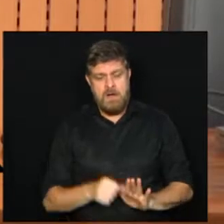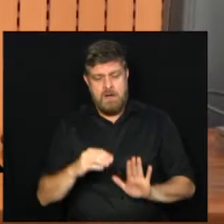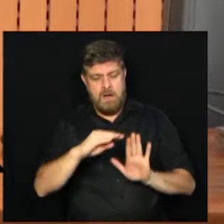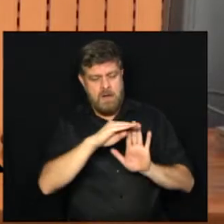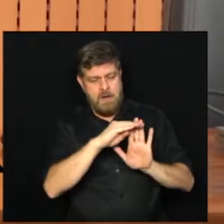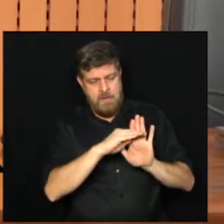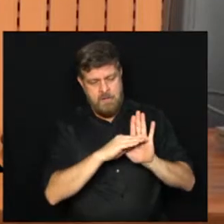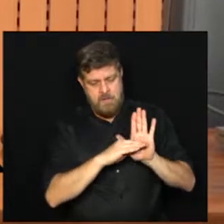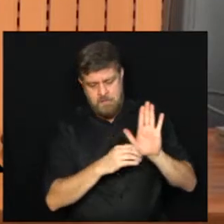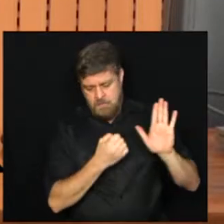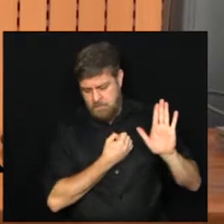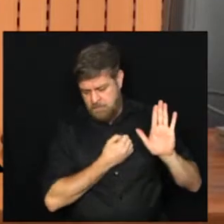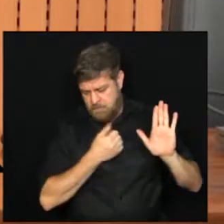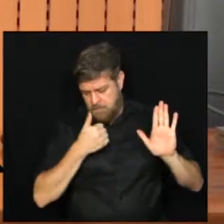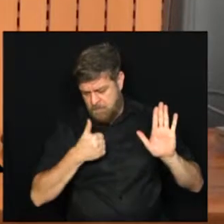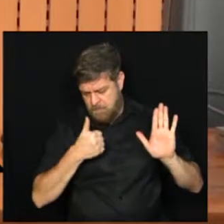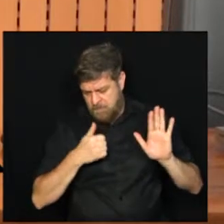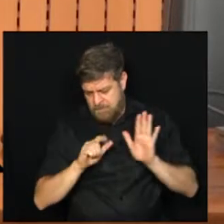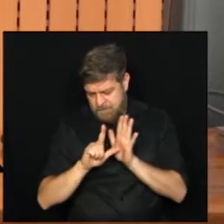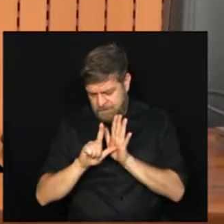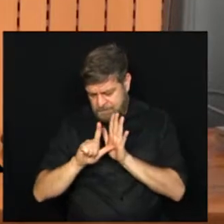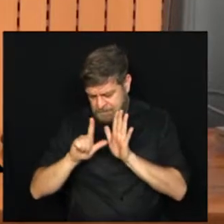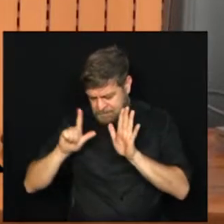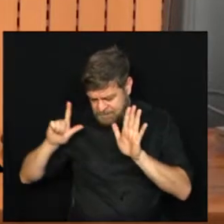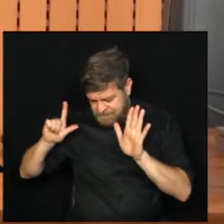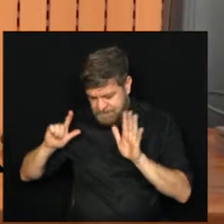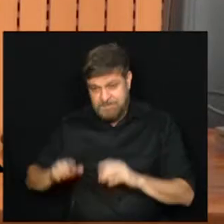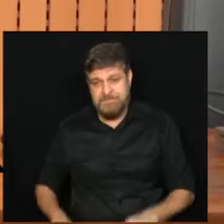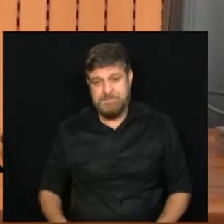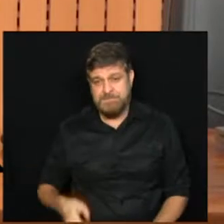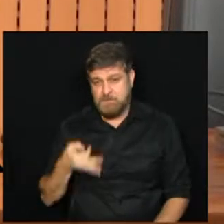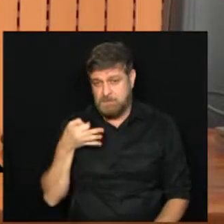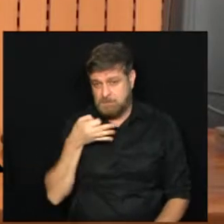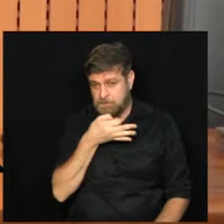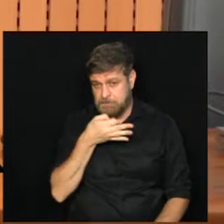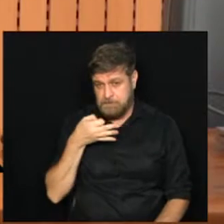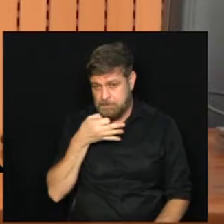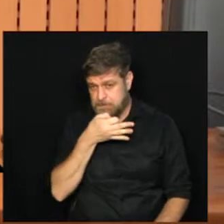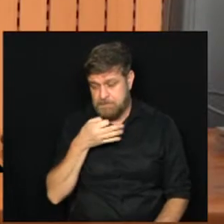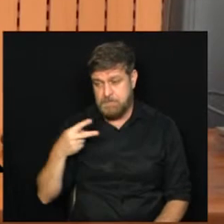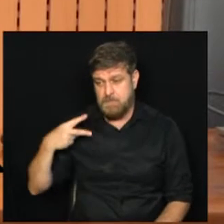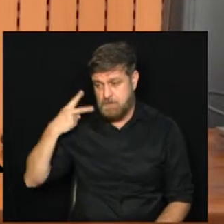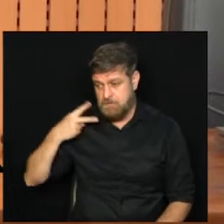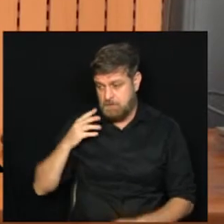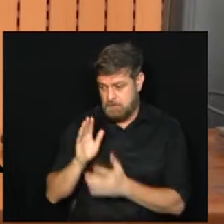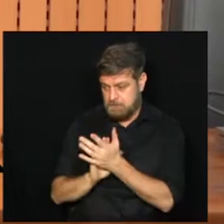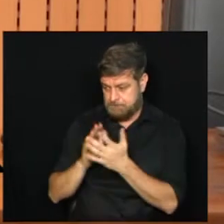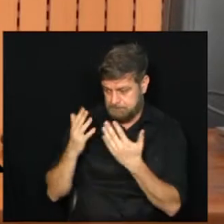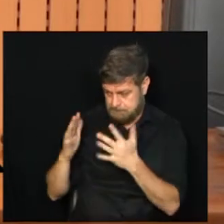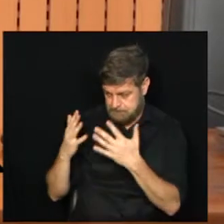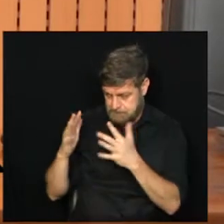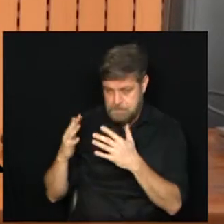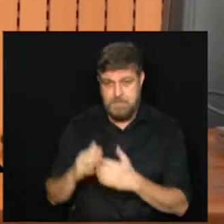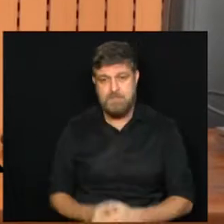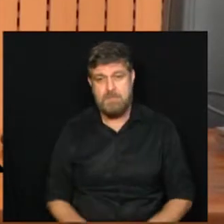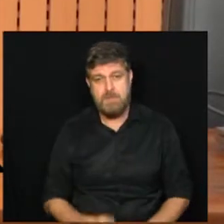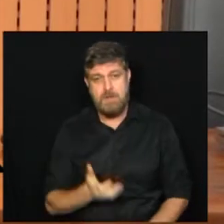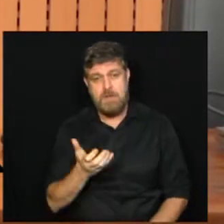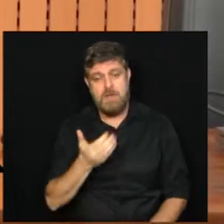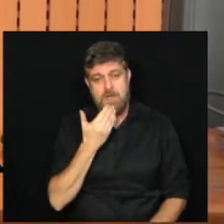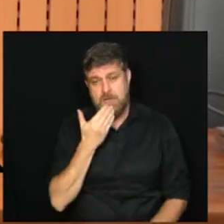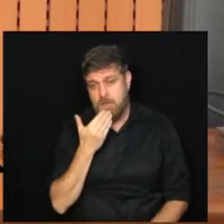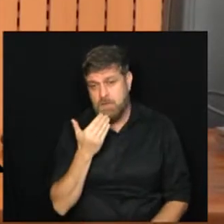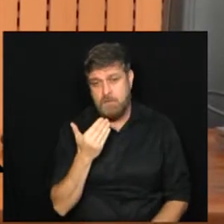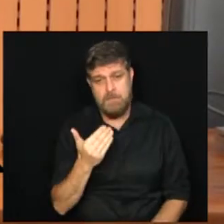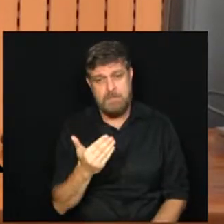aqui, antes de passar para as considerações dos vereadores, a saudação dos vereadores, quero pedir a vocês